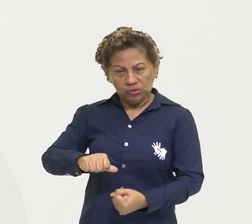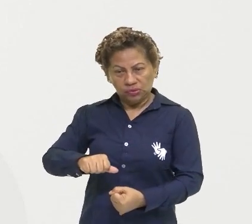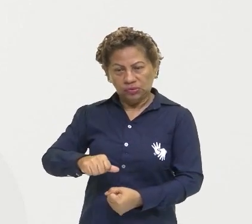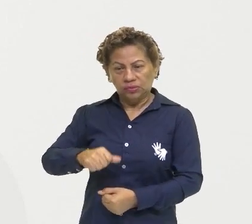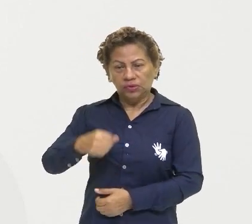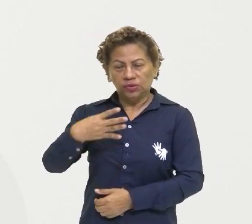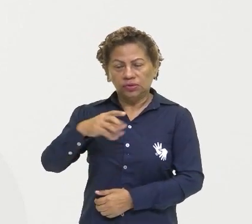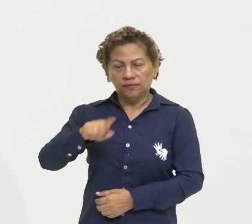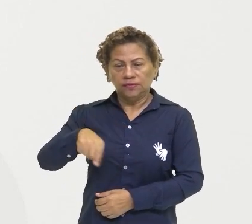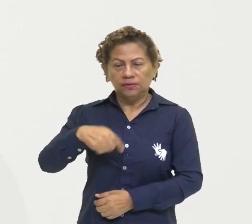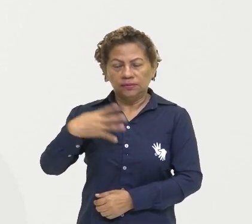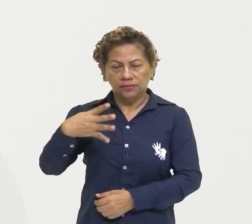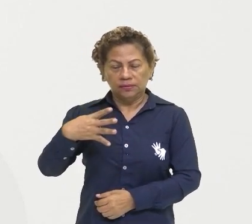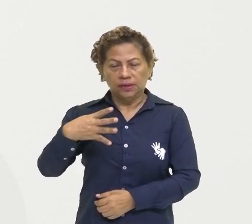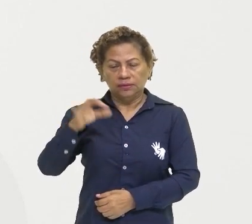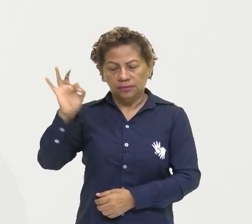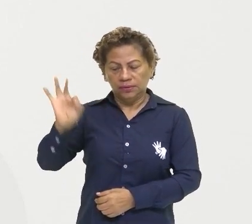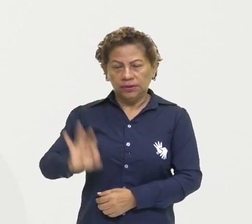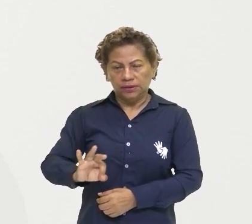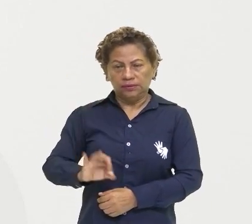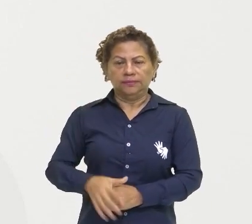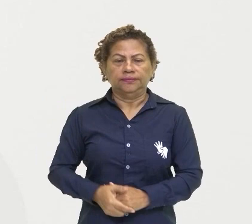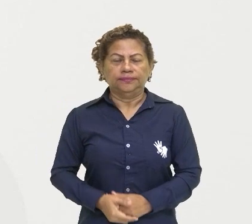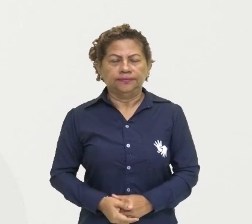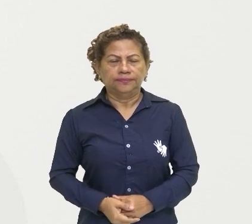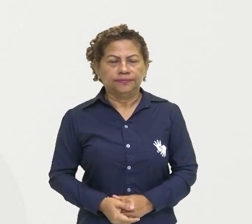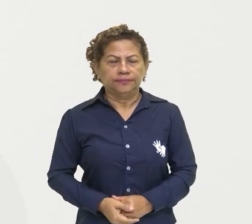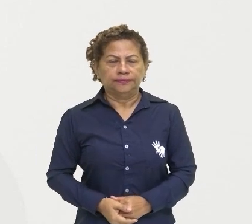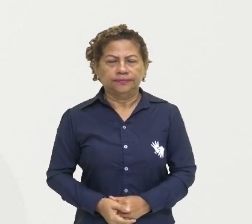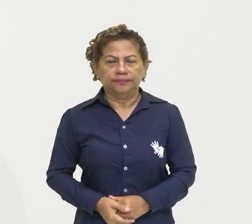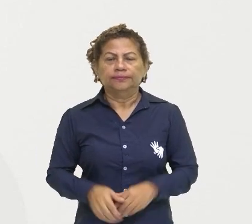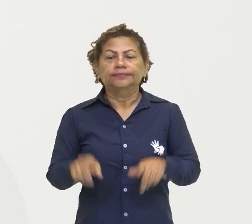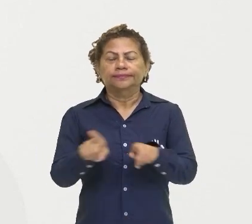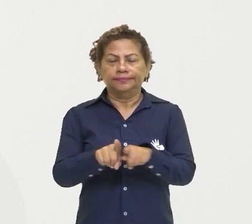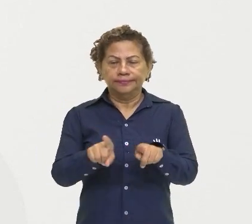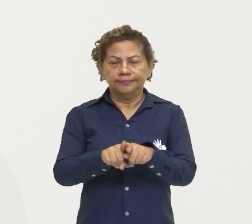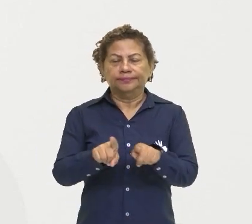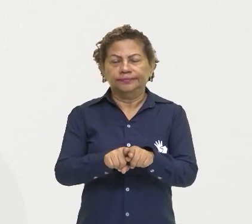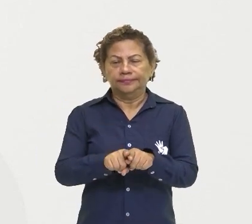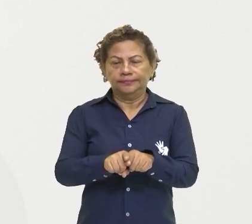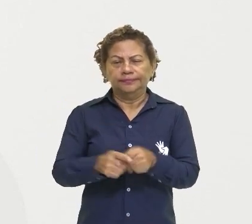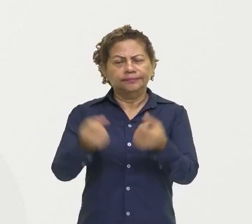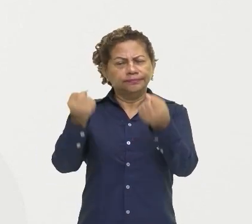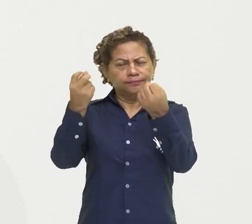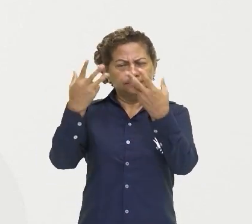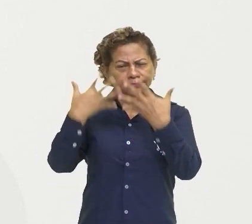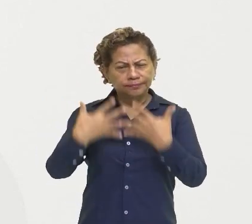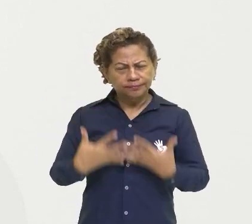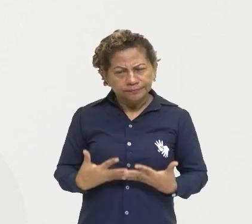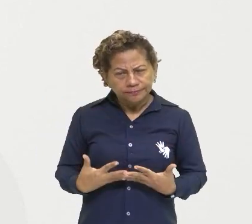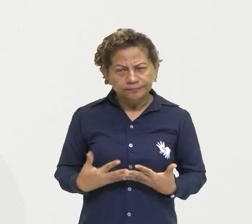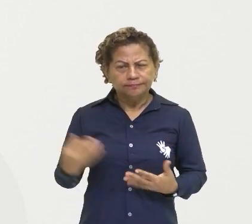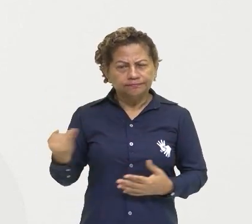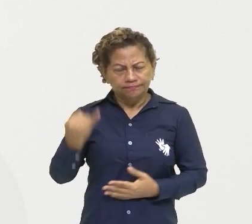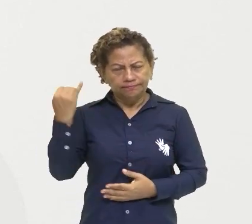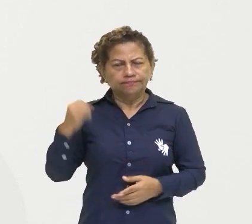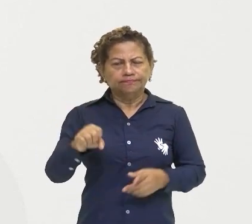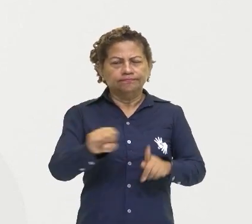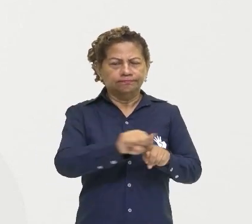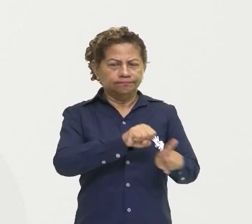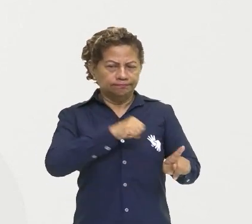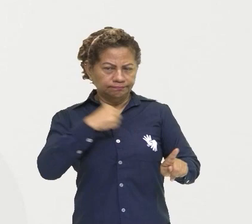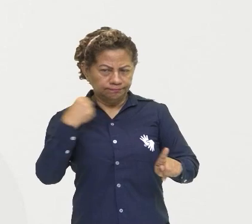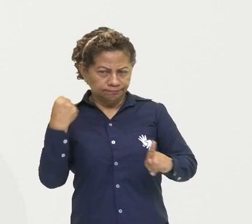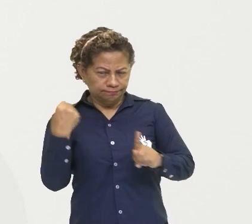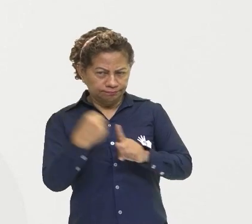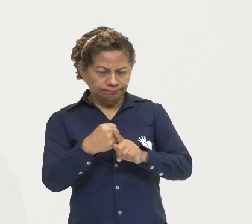bom? Bem, falamos também sobre os indicadores socioeconômicos, e aí eu disse para vocês que os